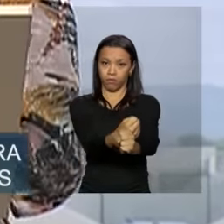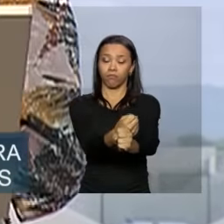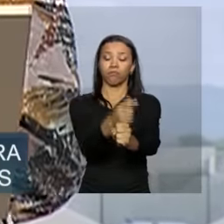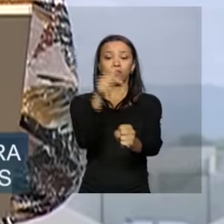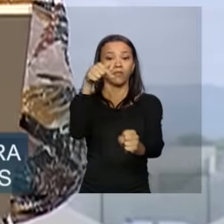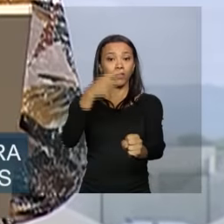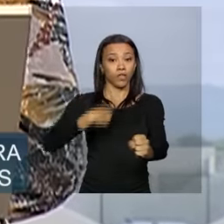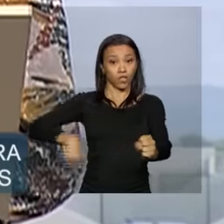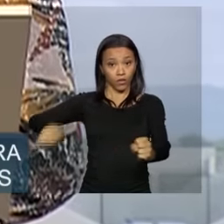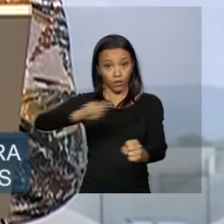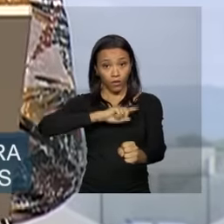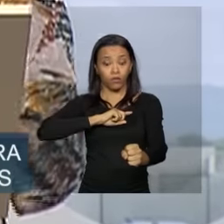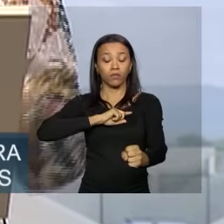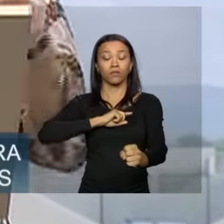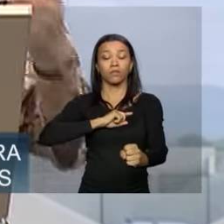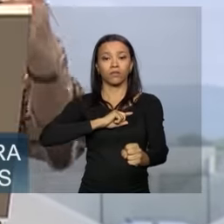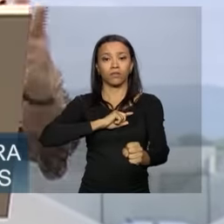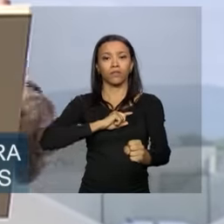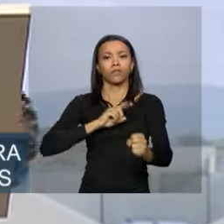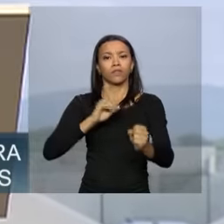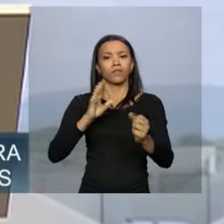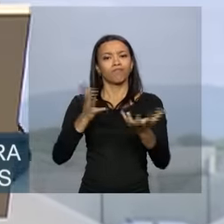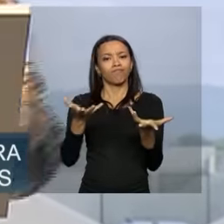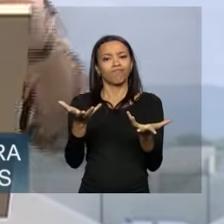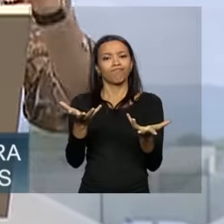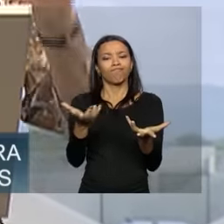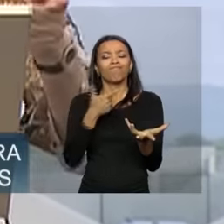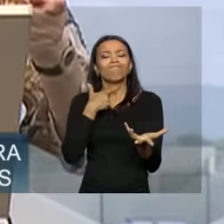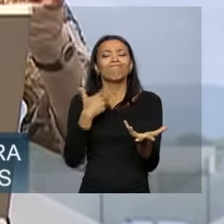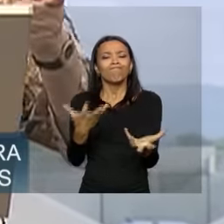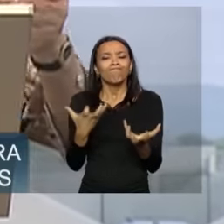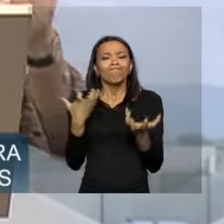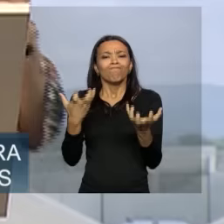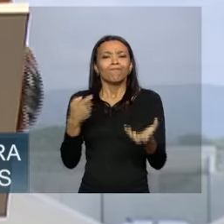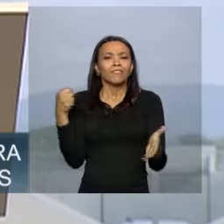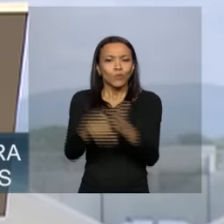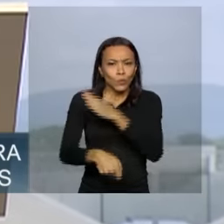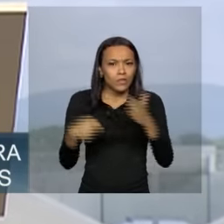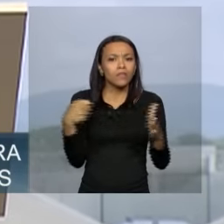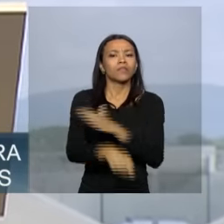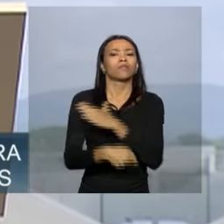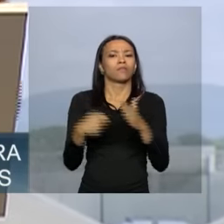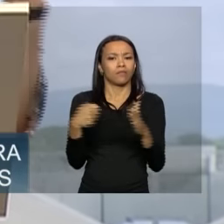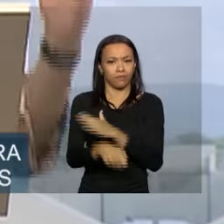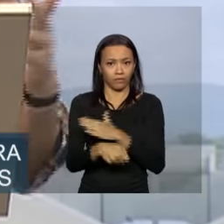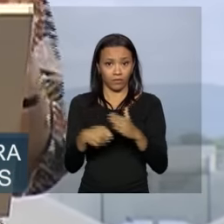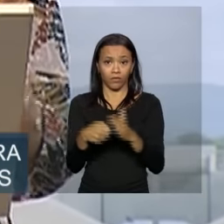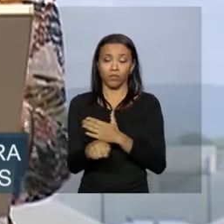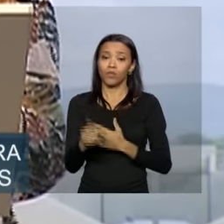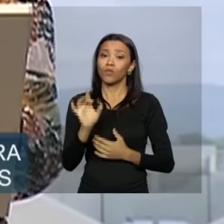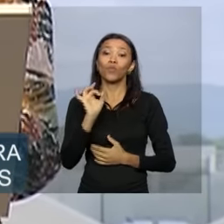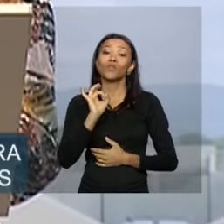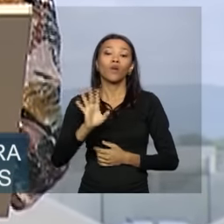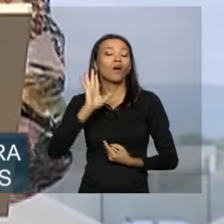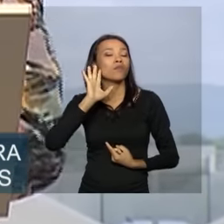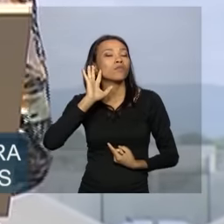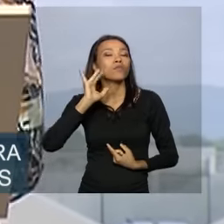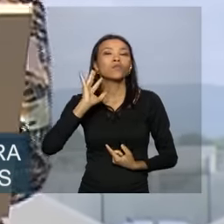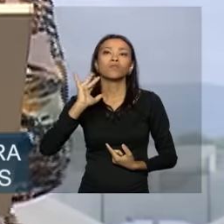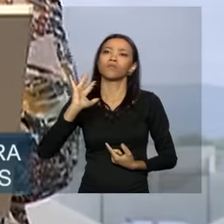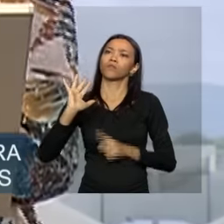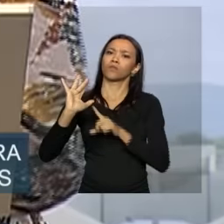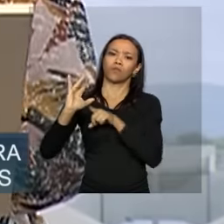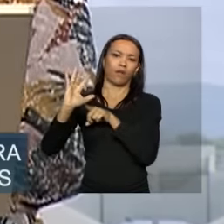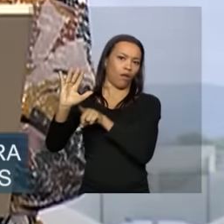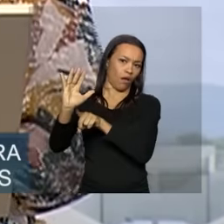essa obra que nós tanto desejamos, lutamos por ela, porque não, nós não só sonhamos,